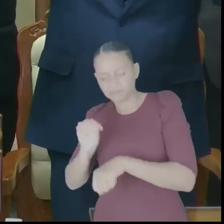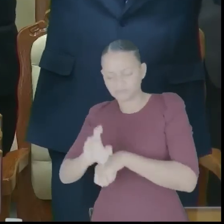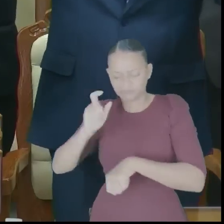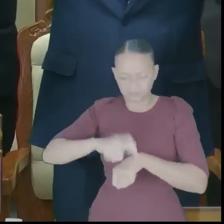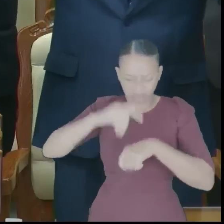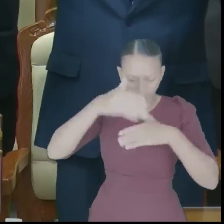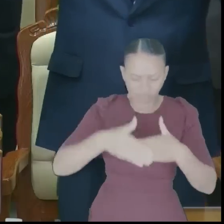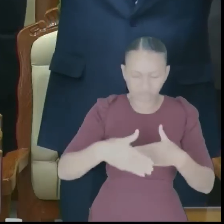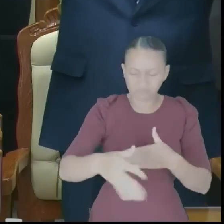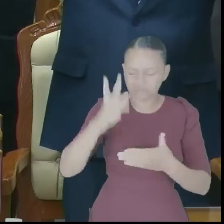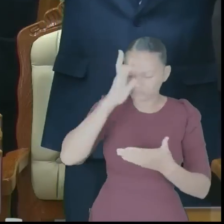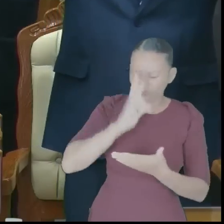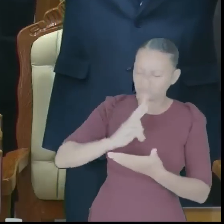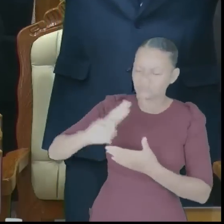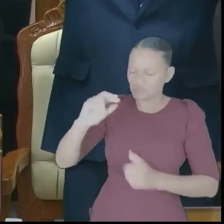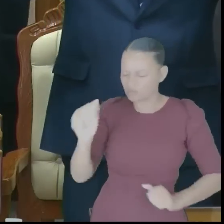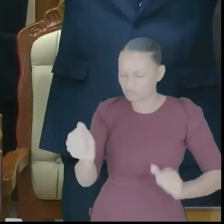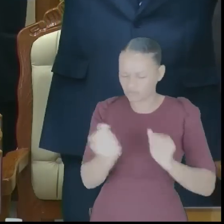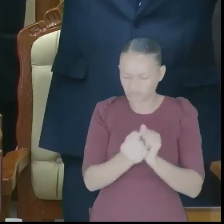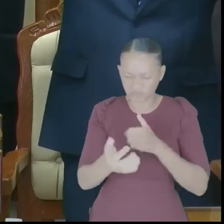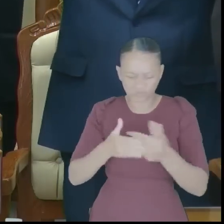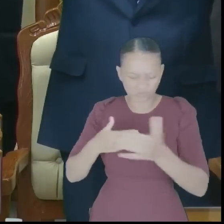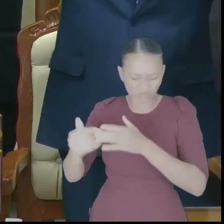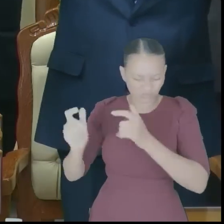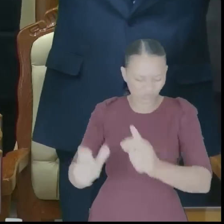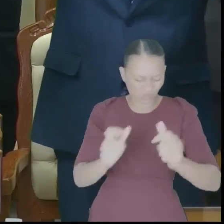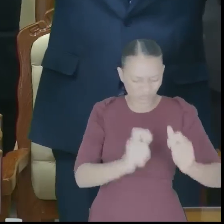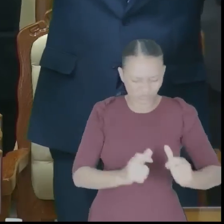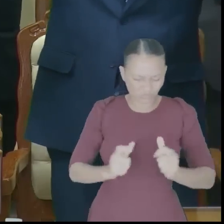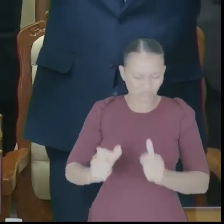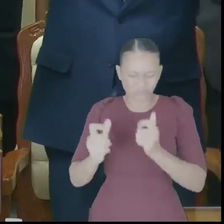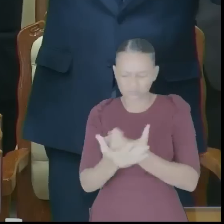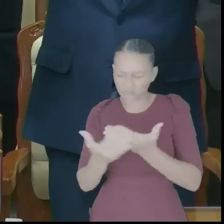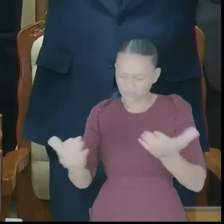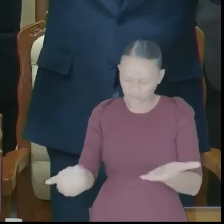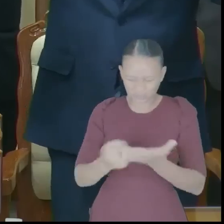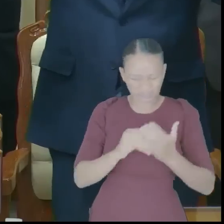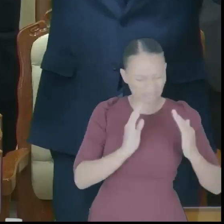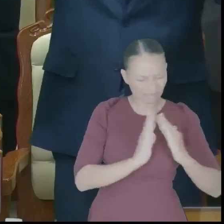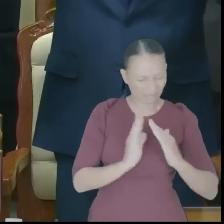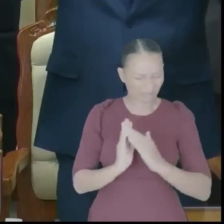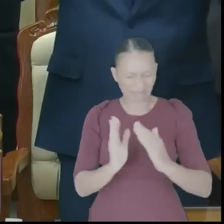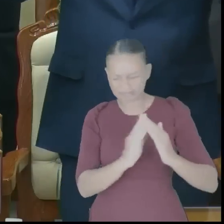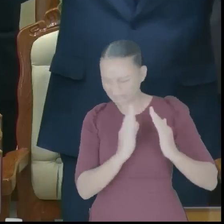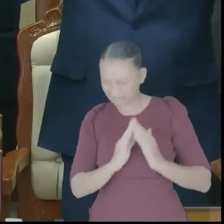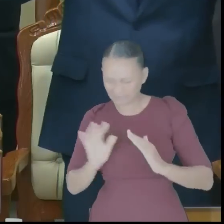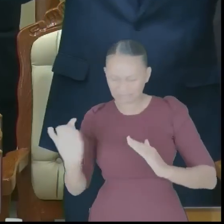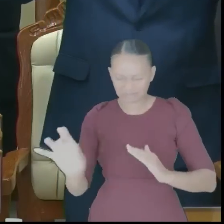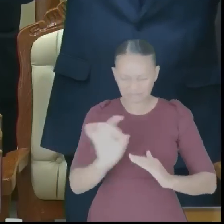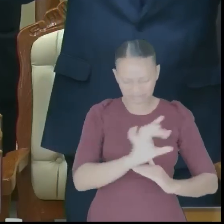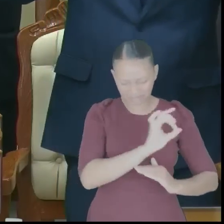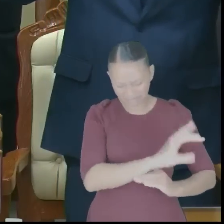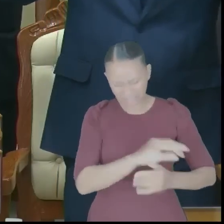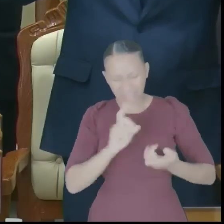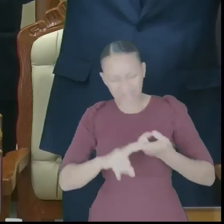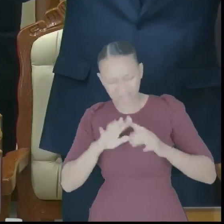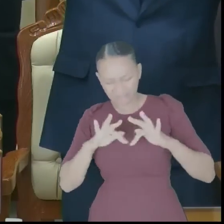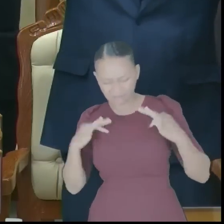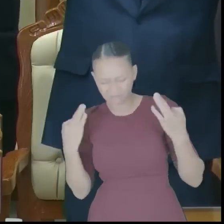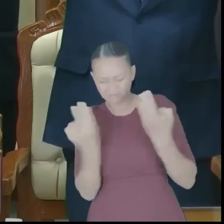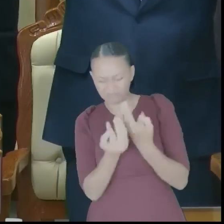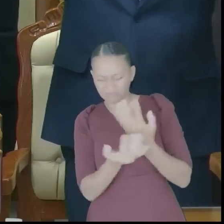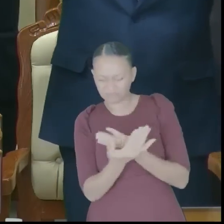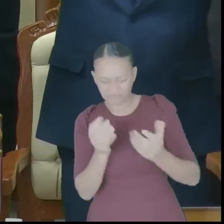hoje, que o Senhor seja com eles onde quer que eles estejam, que os seus lares, as suas casas, as suas famílias